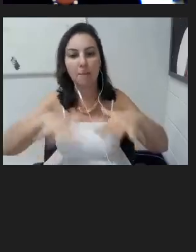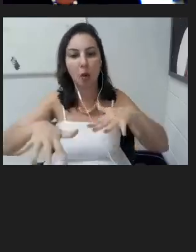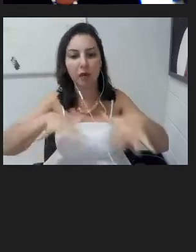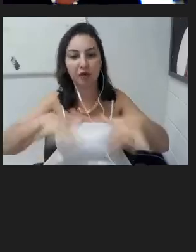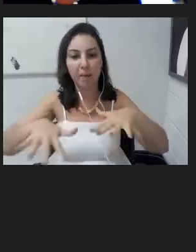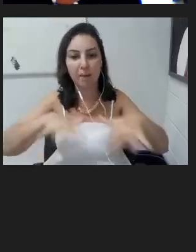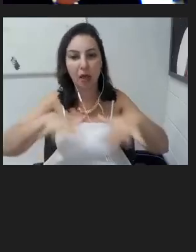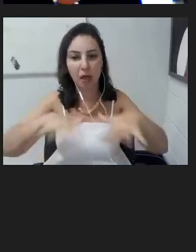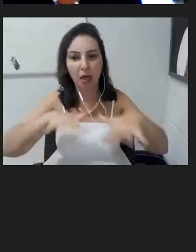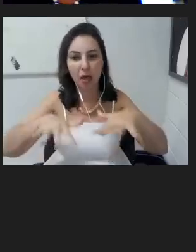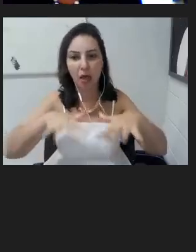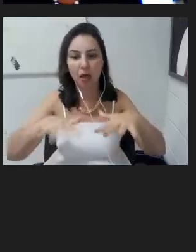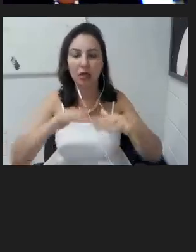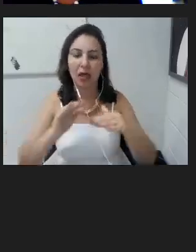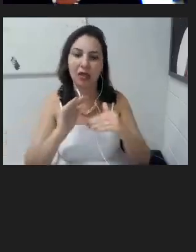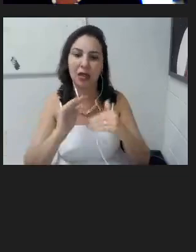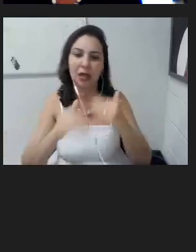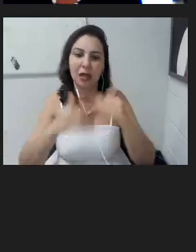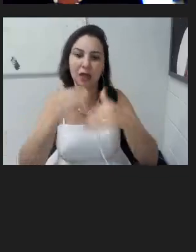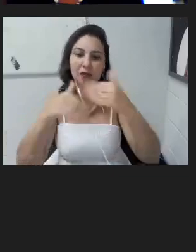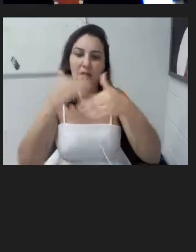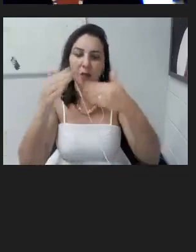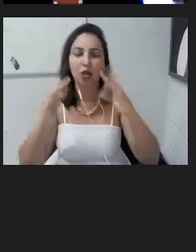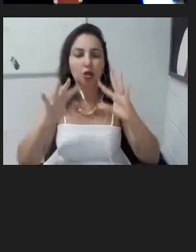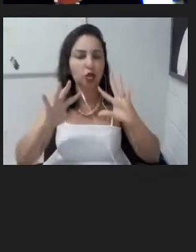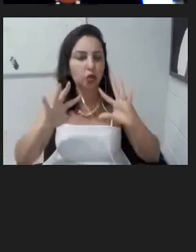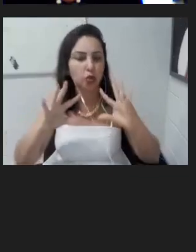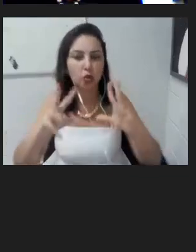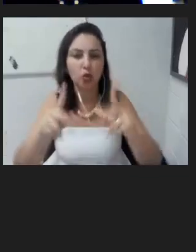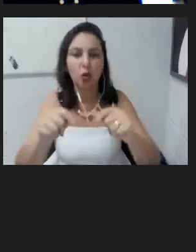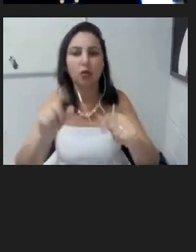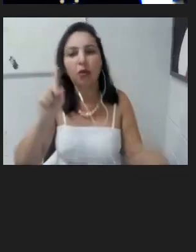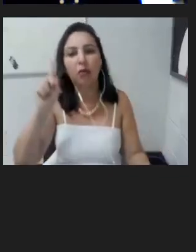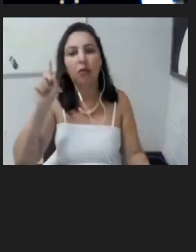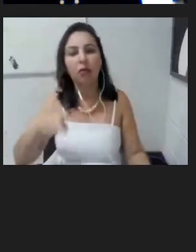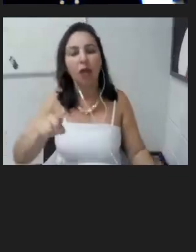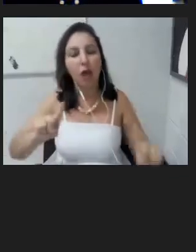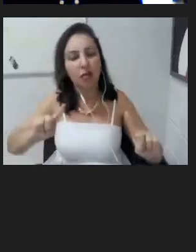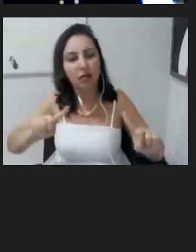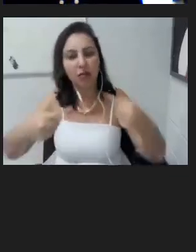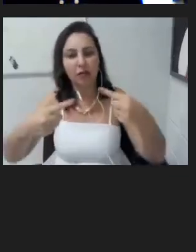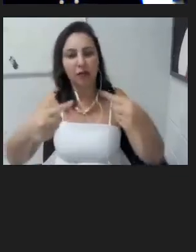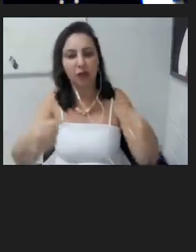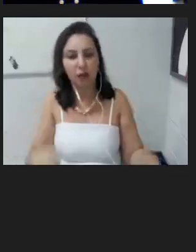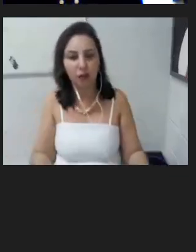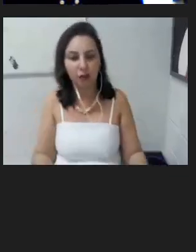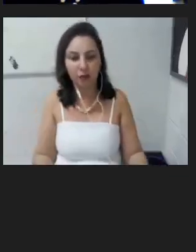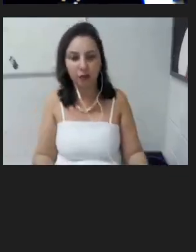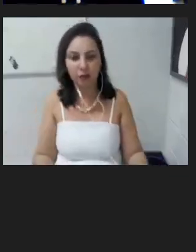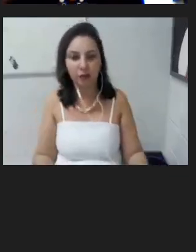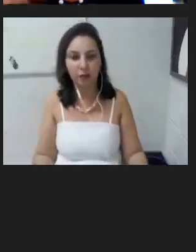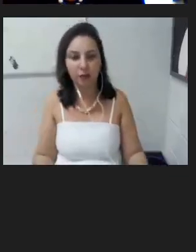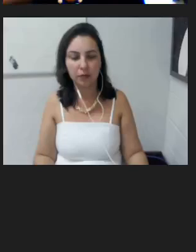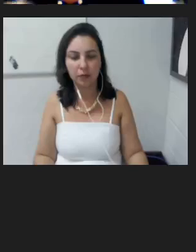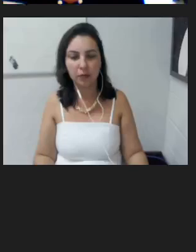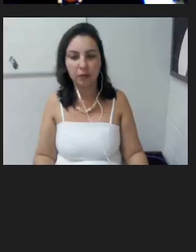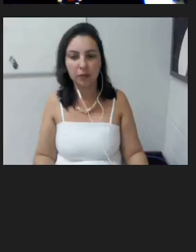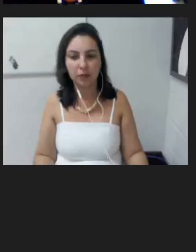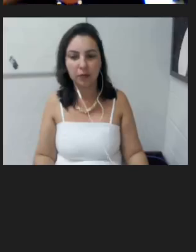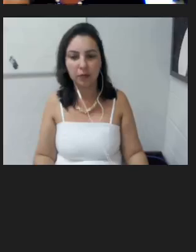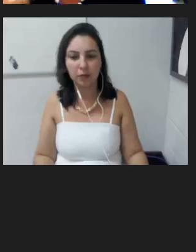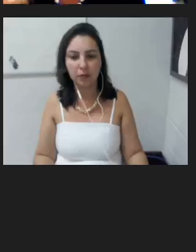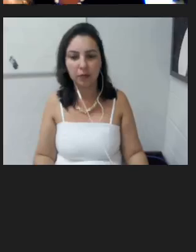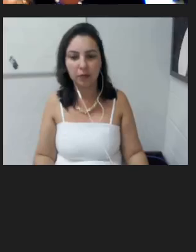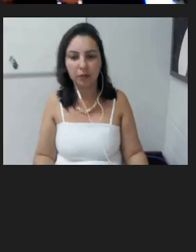desses desenvolvimentos de todos, que é o nosso grande desafio. Porque ainda aqueles que